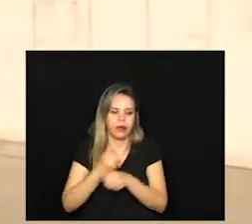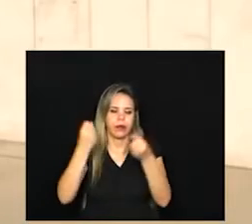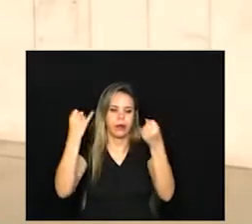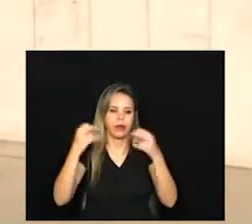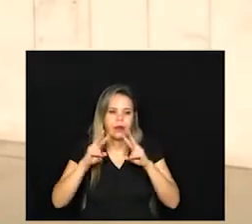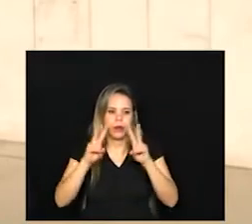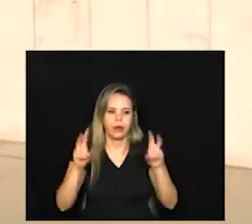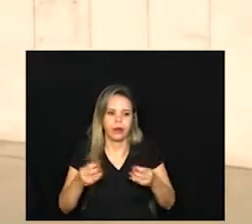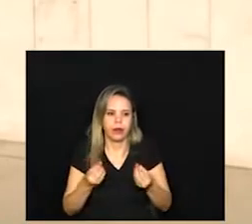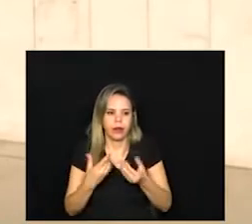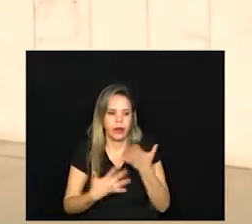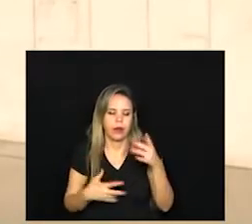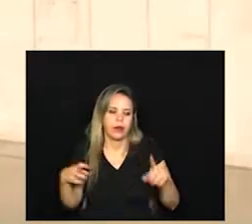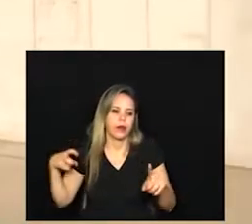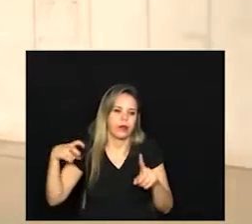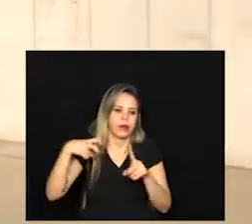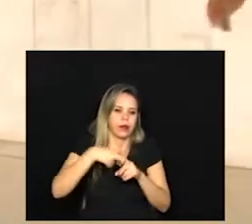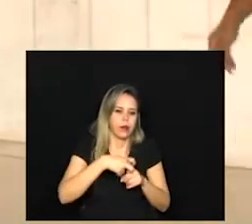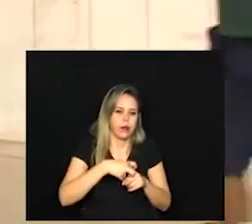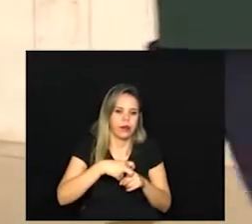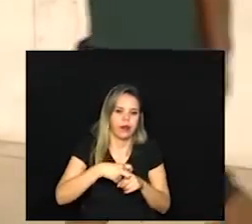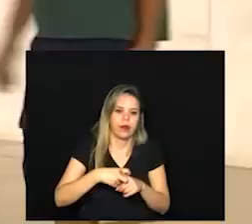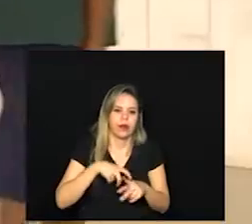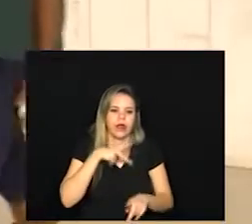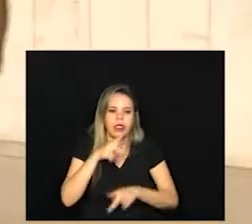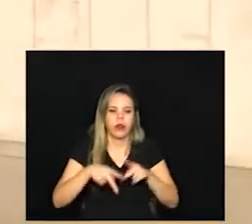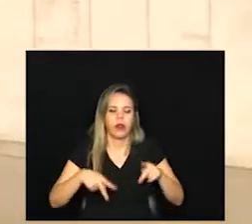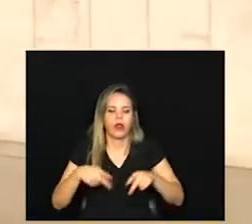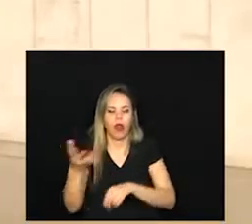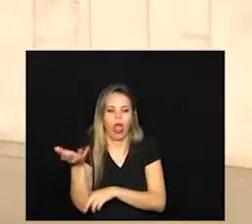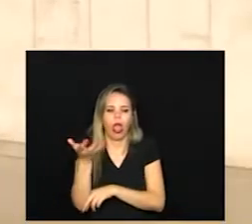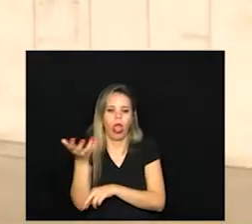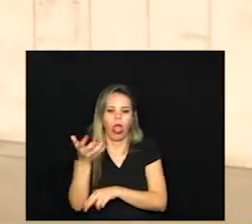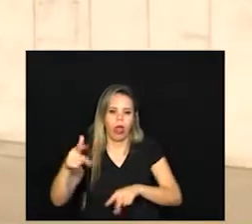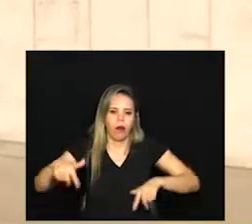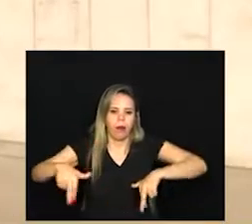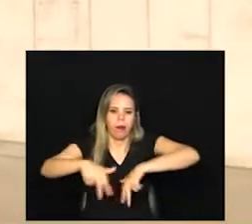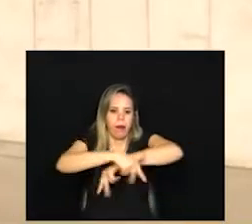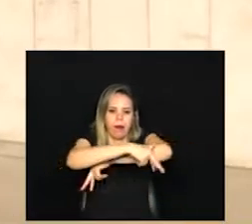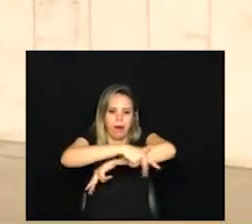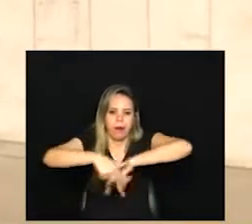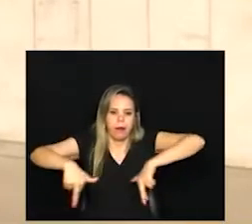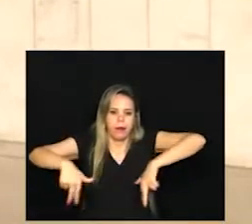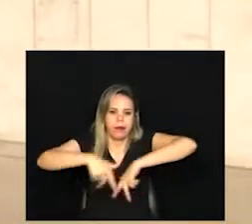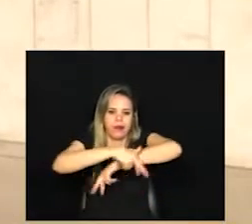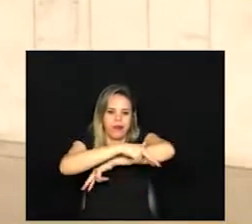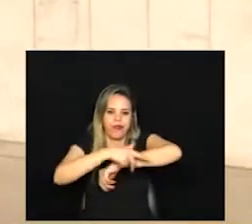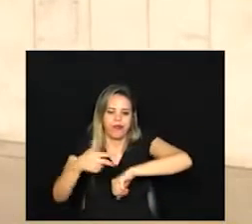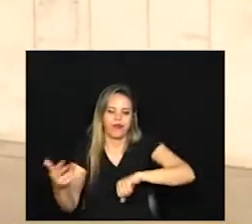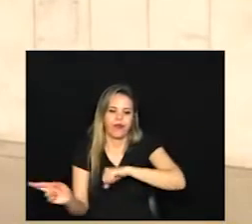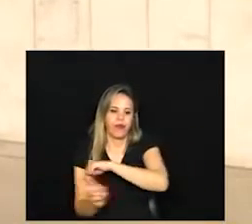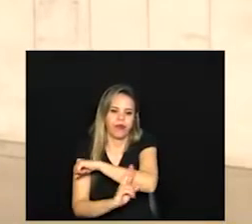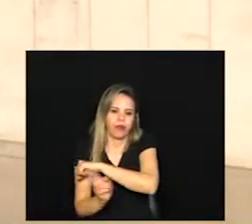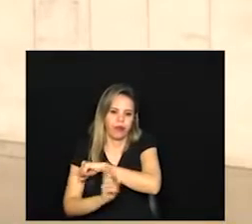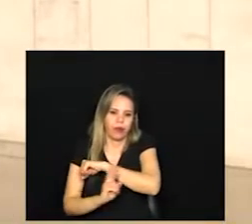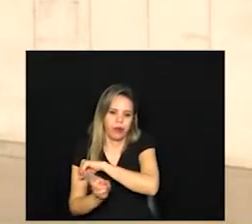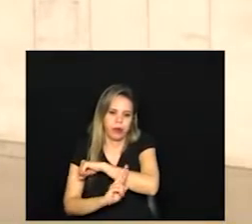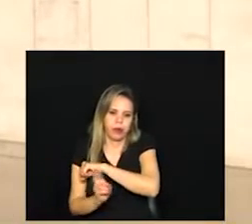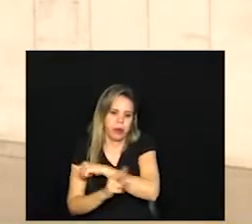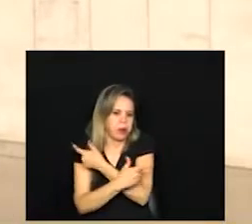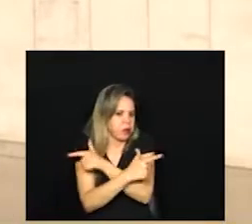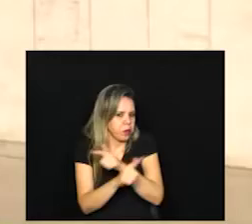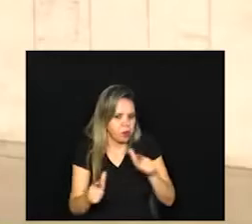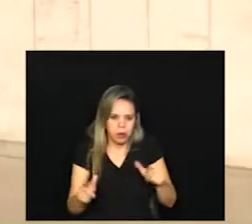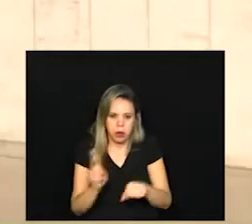a respeito de muitos acidentes com os chamados andarilhos, que são pessoas que andam nas rodovias sem qualquer